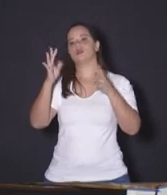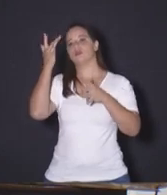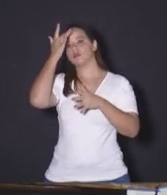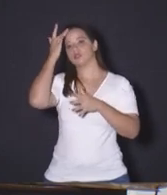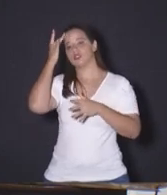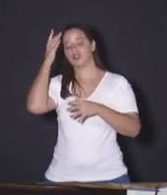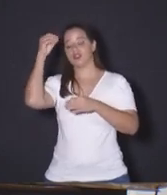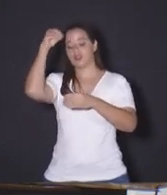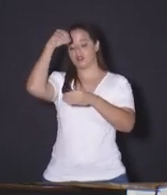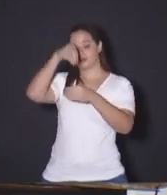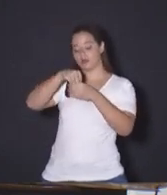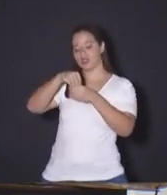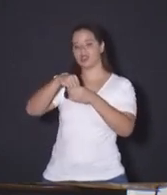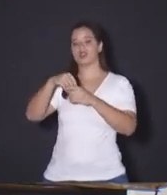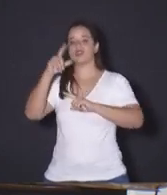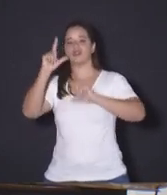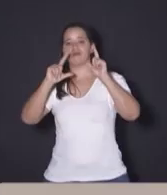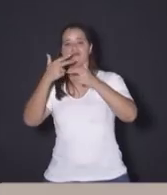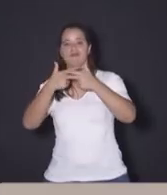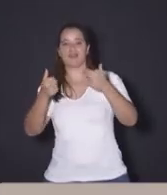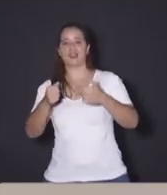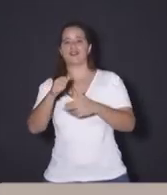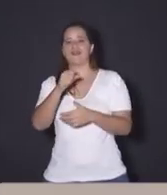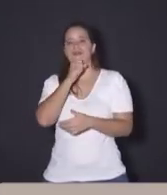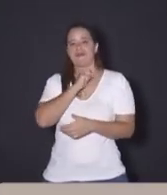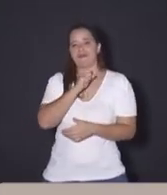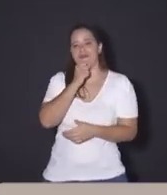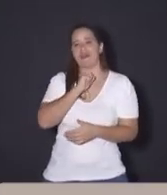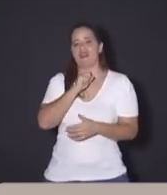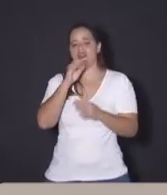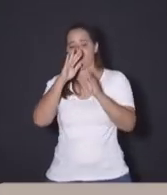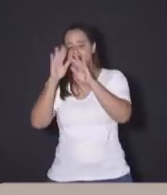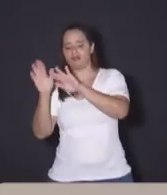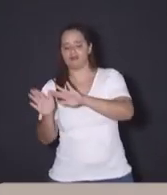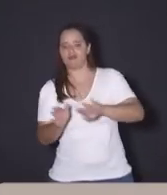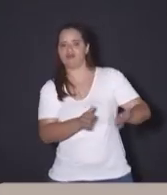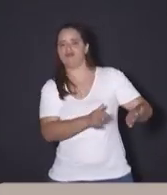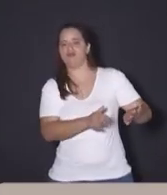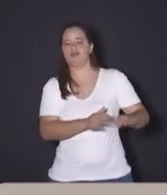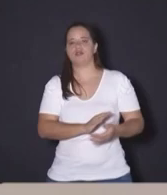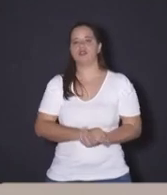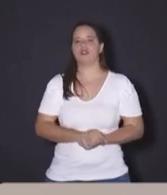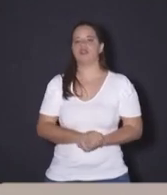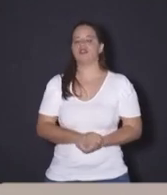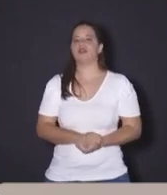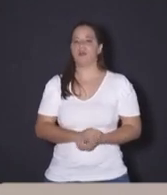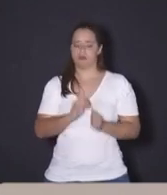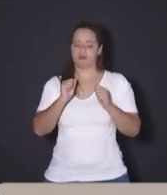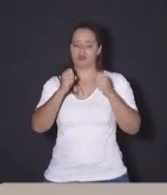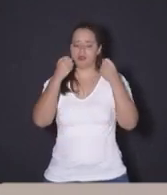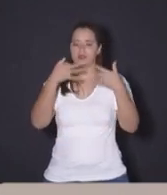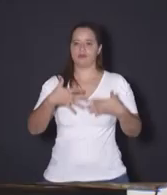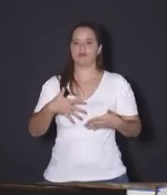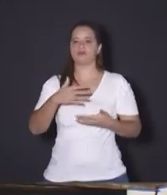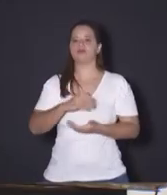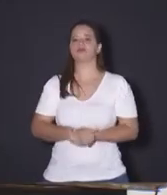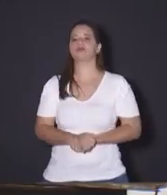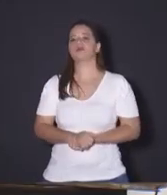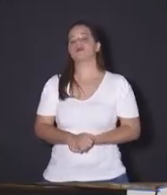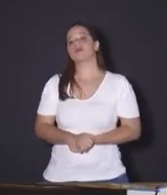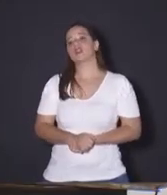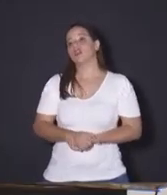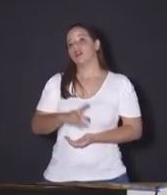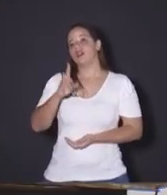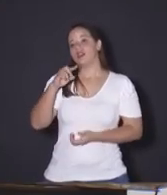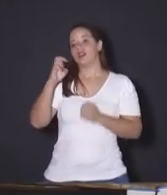estabelecidas e velhas engessados possam também sair desse lugar sim você pode falar um pouco é